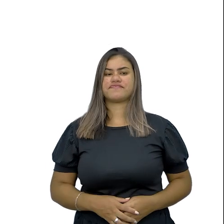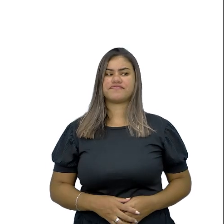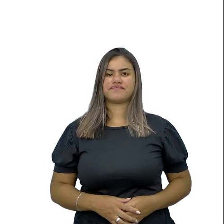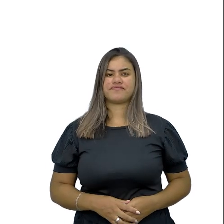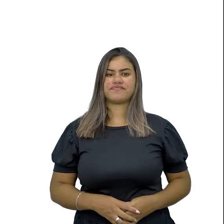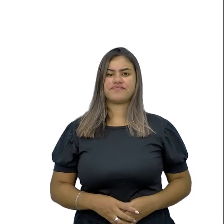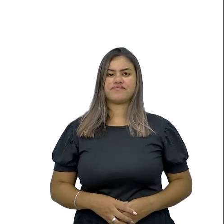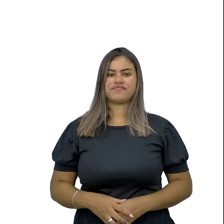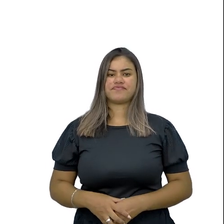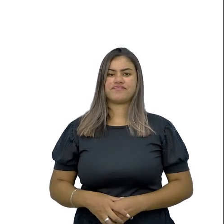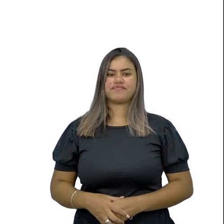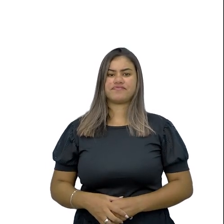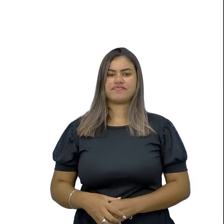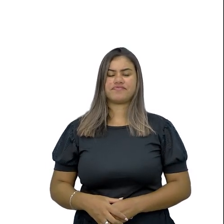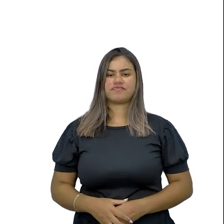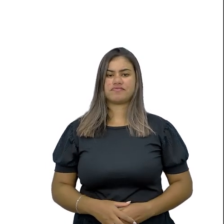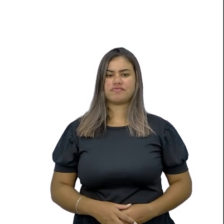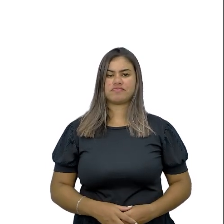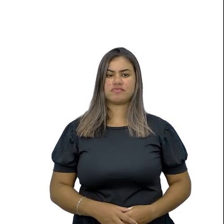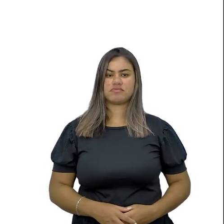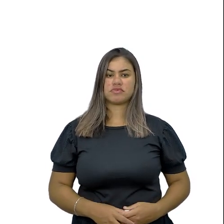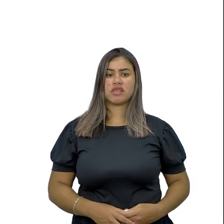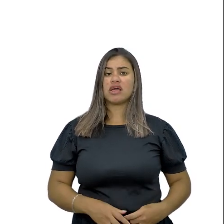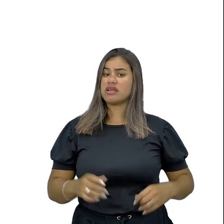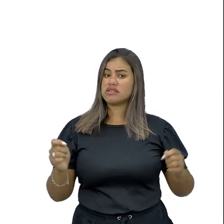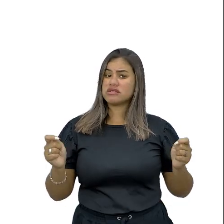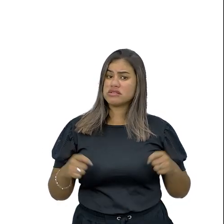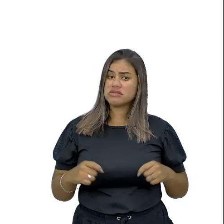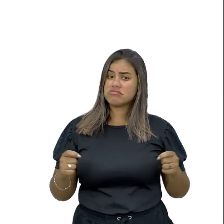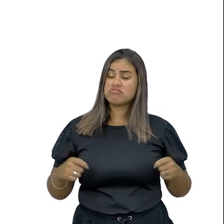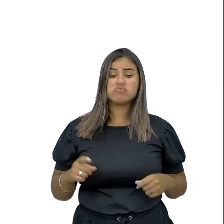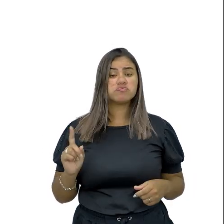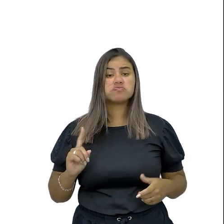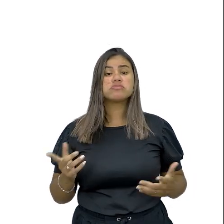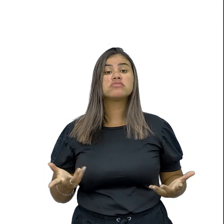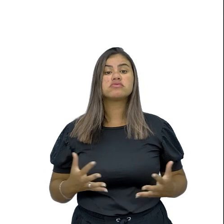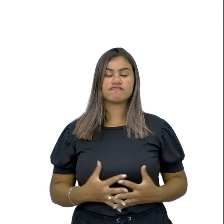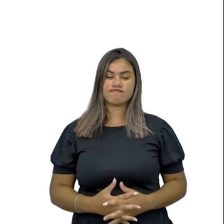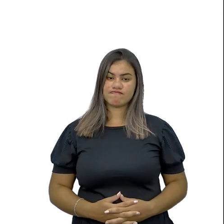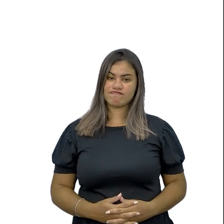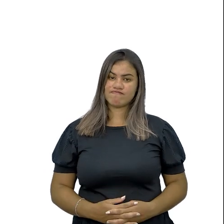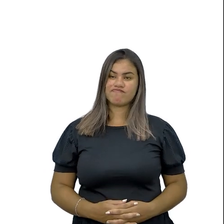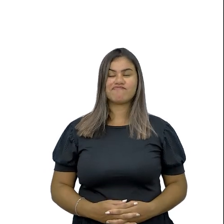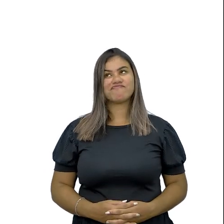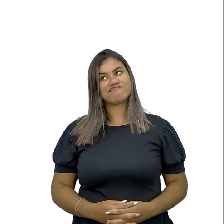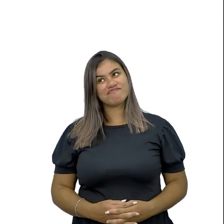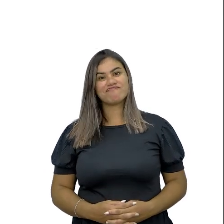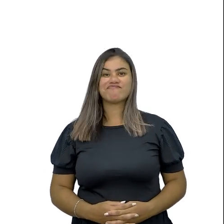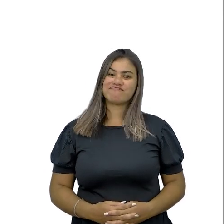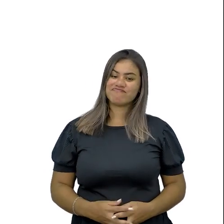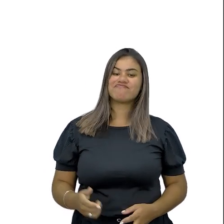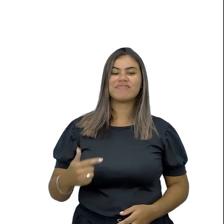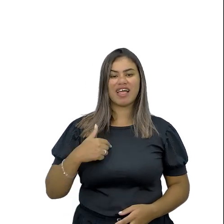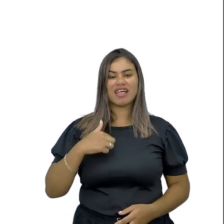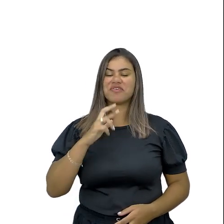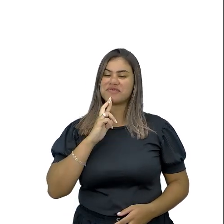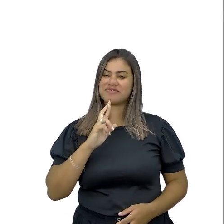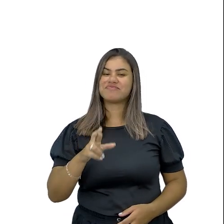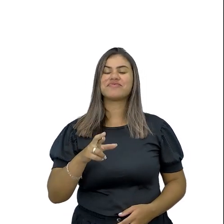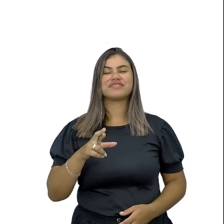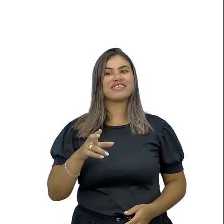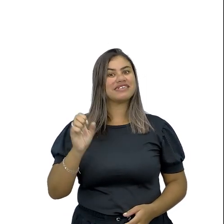atuamos junto aos nossos estudantes? Será que somos capazes disso? Ah, essa eu me atrevo a responder, com